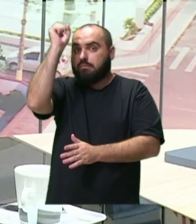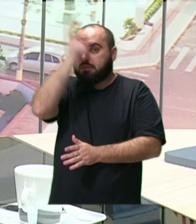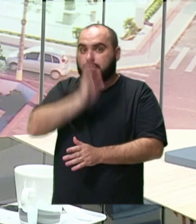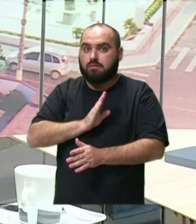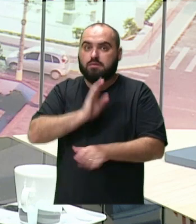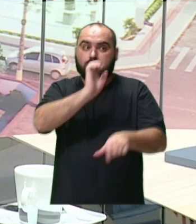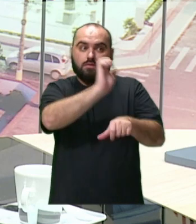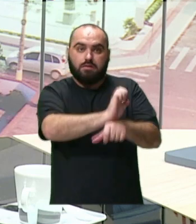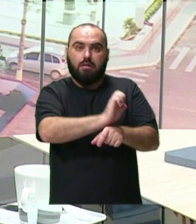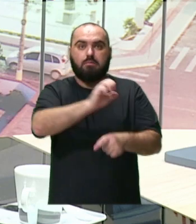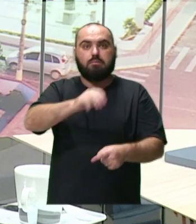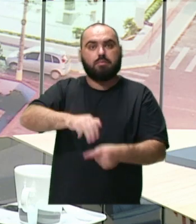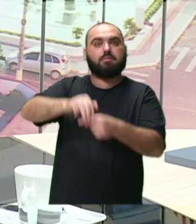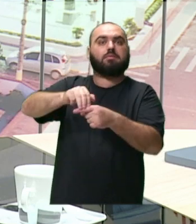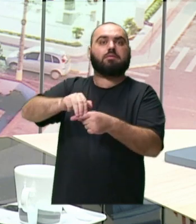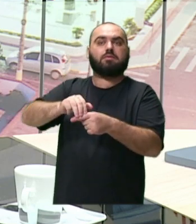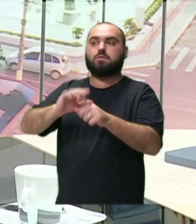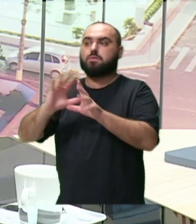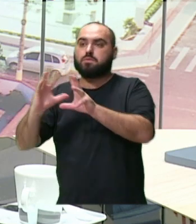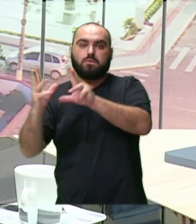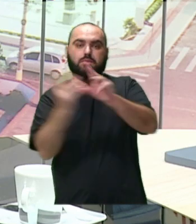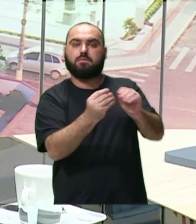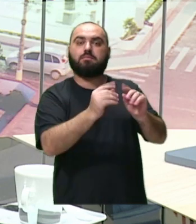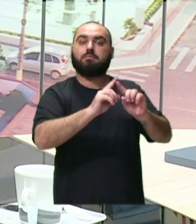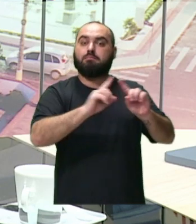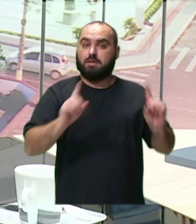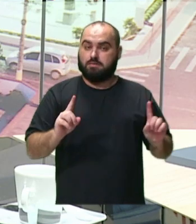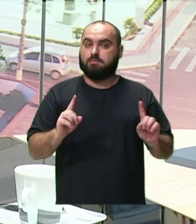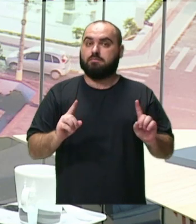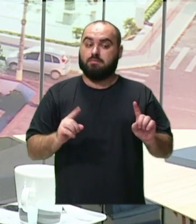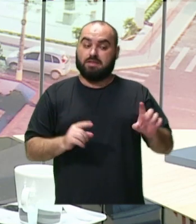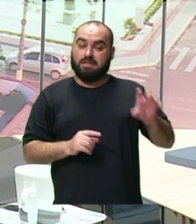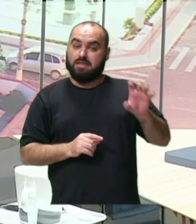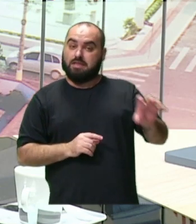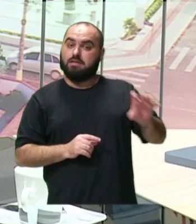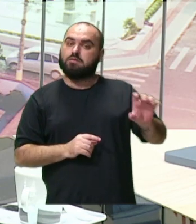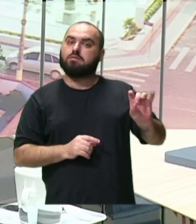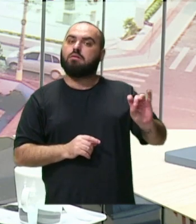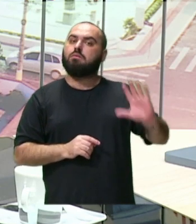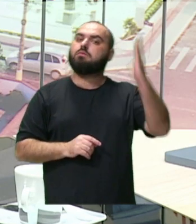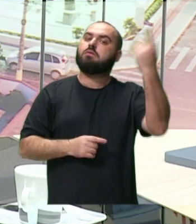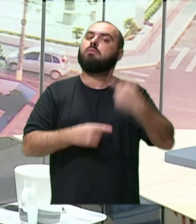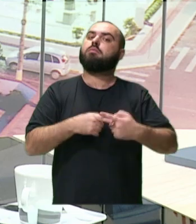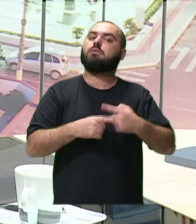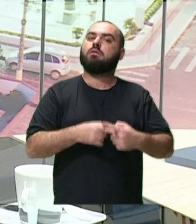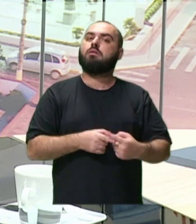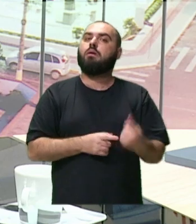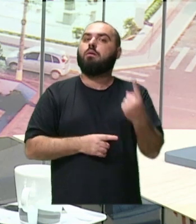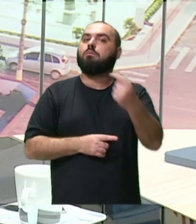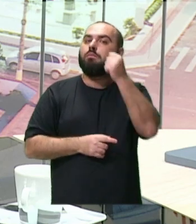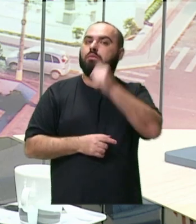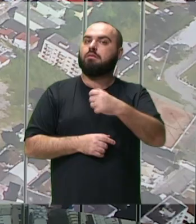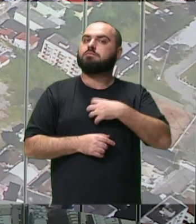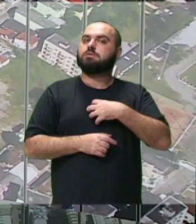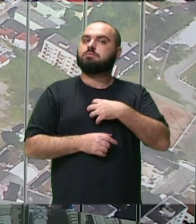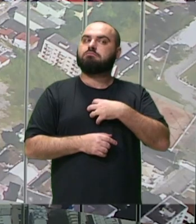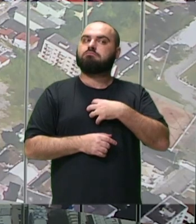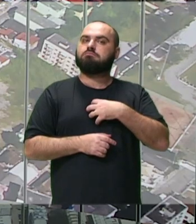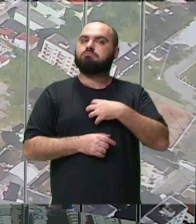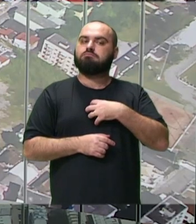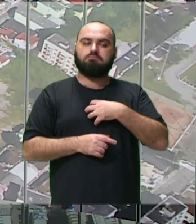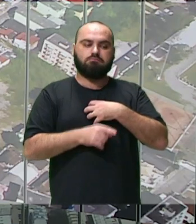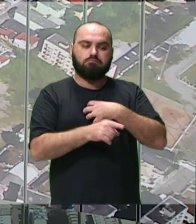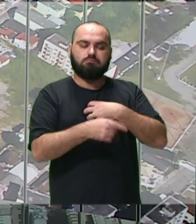também municipal para acolhê-las. Mas isso só aconteceu porque uma mulher sentiu que isso